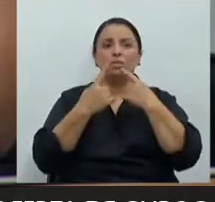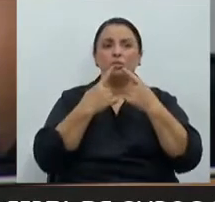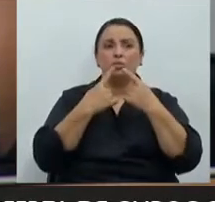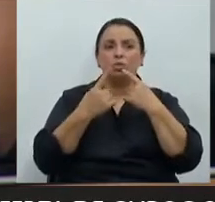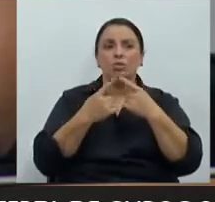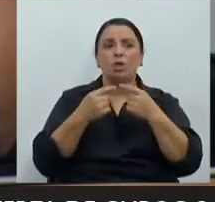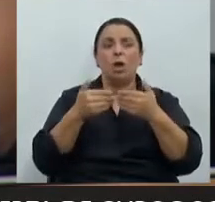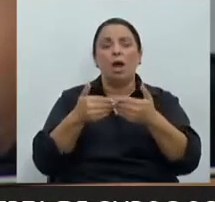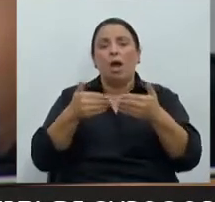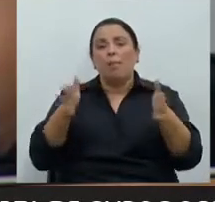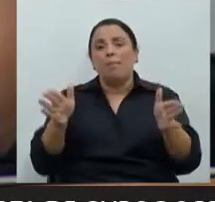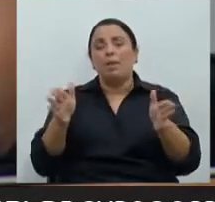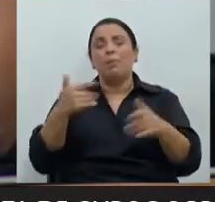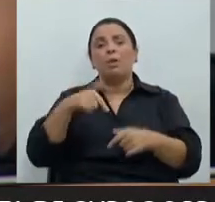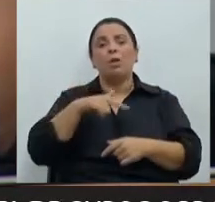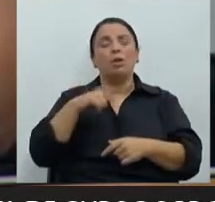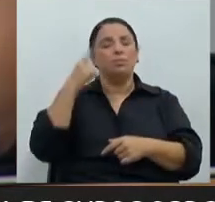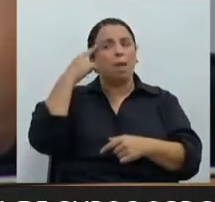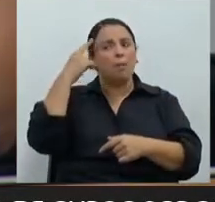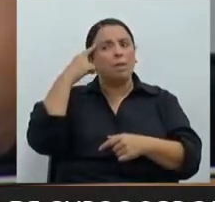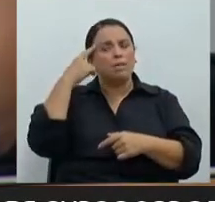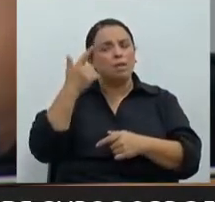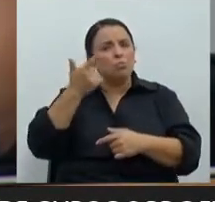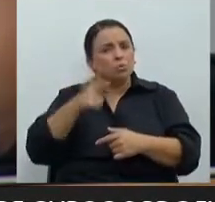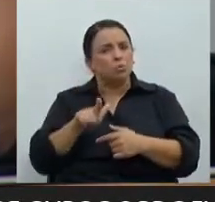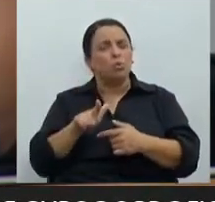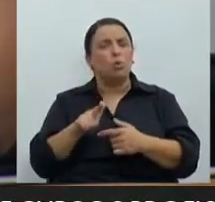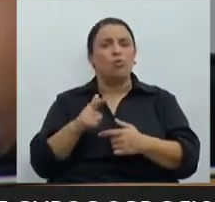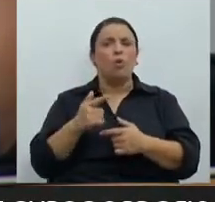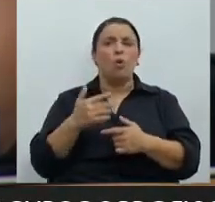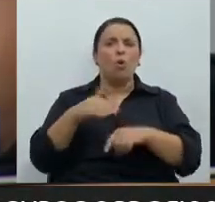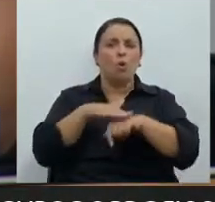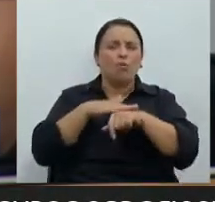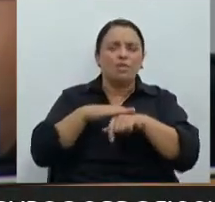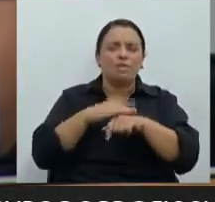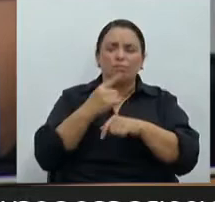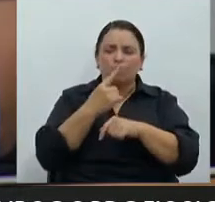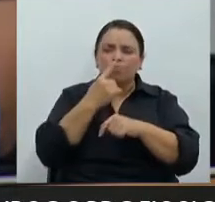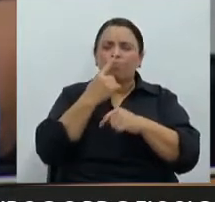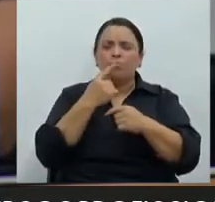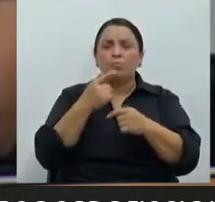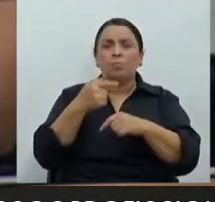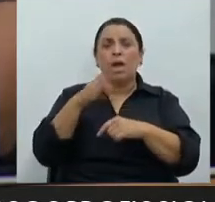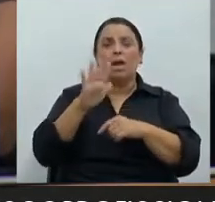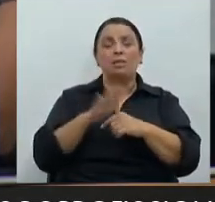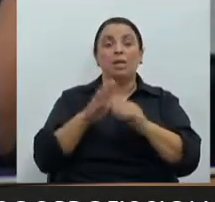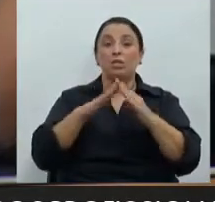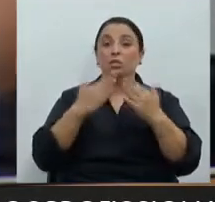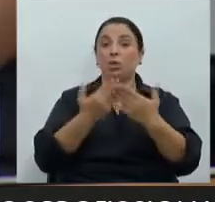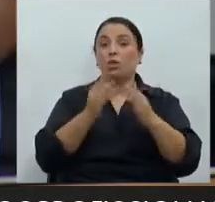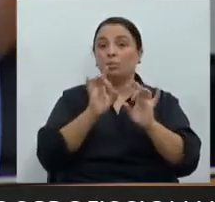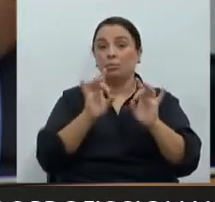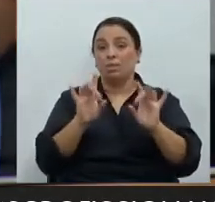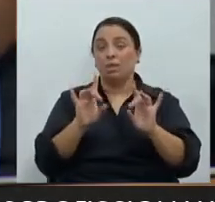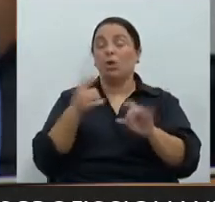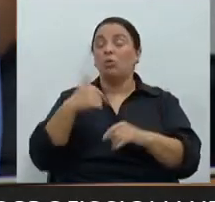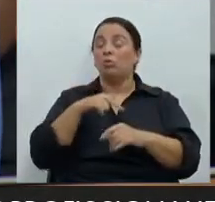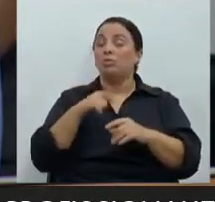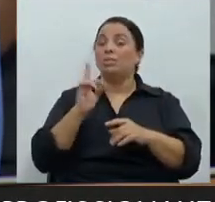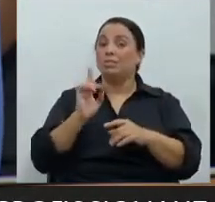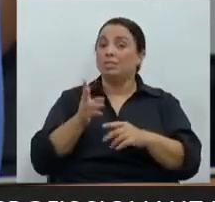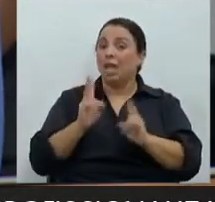repensarmos, conversarmos mais próximos. A educação especial, as escolas especiais, a gente tem mantido um diálogo.